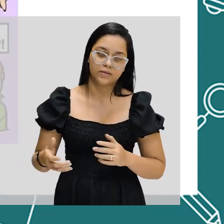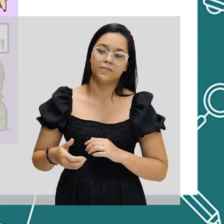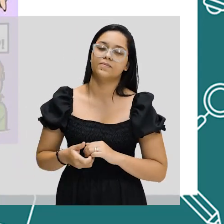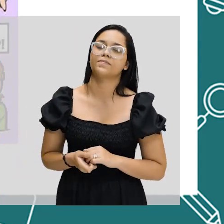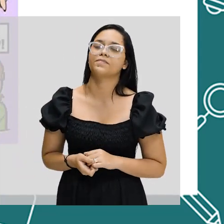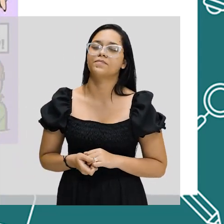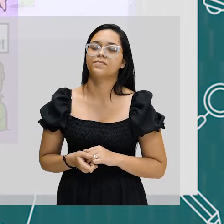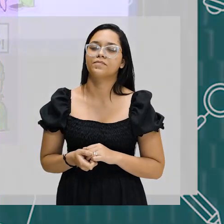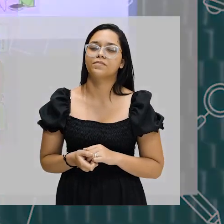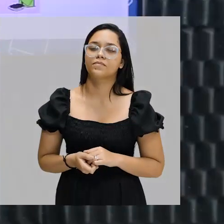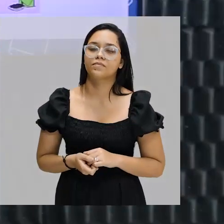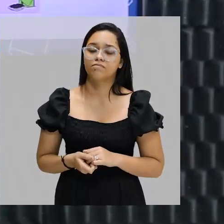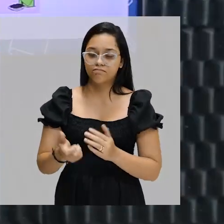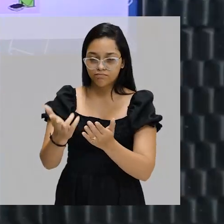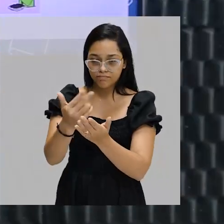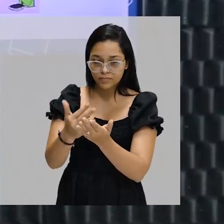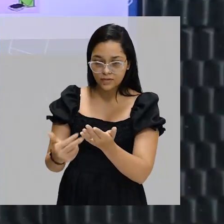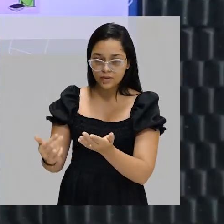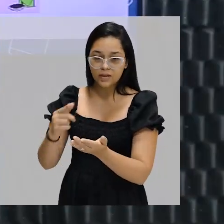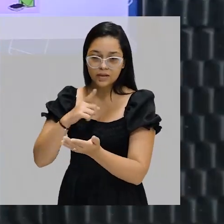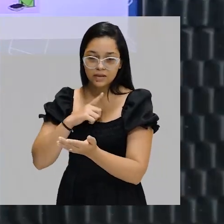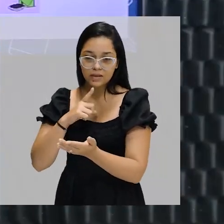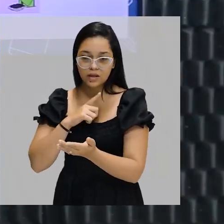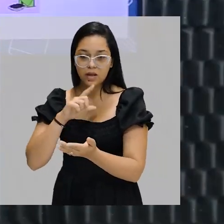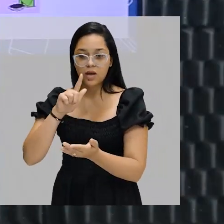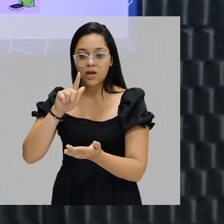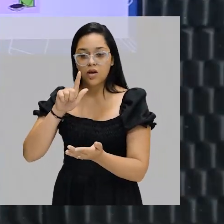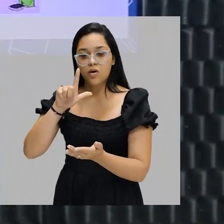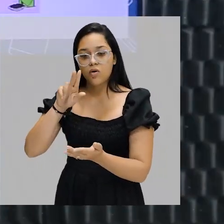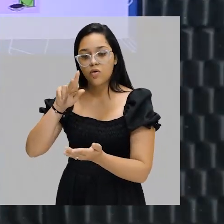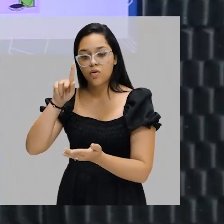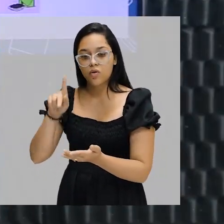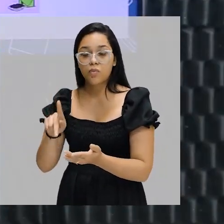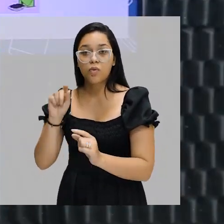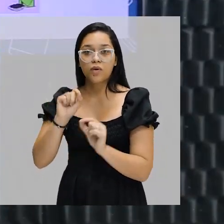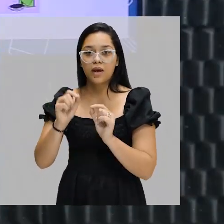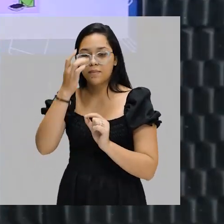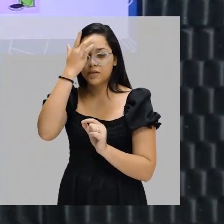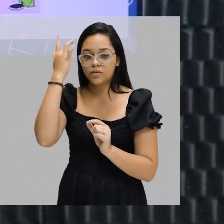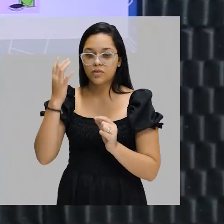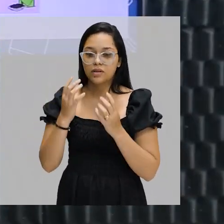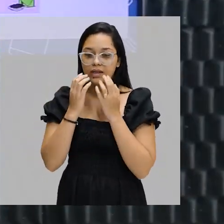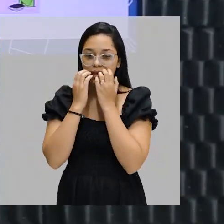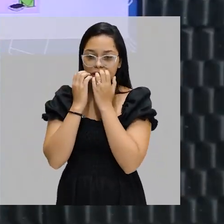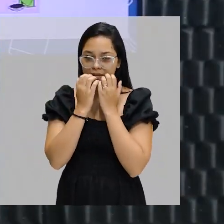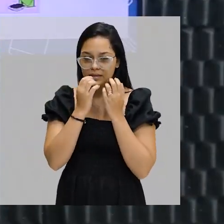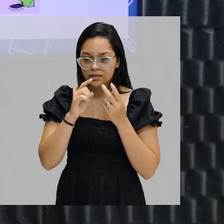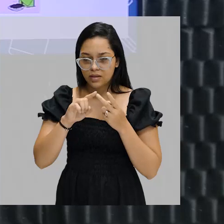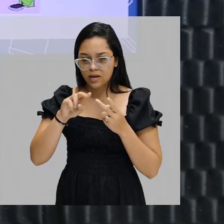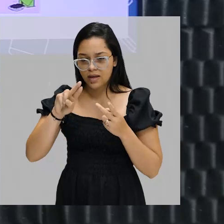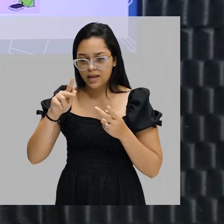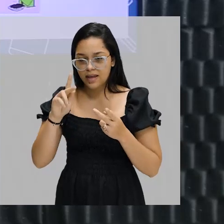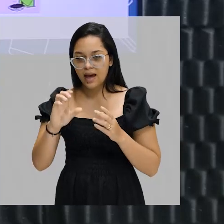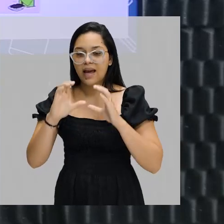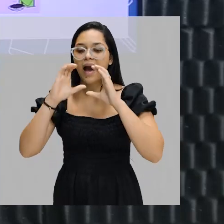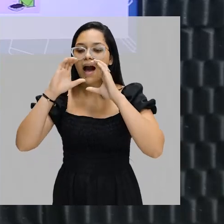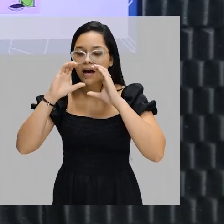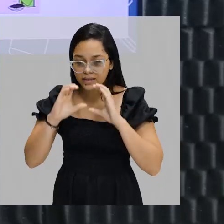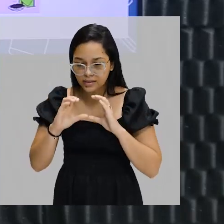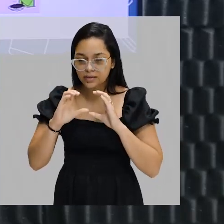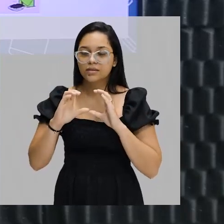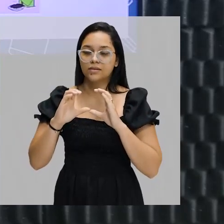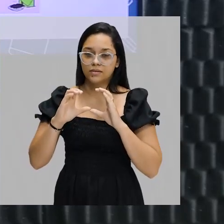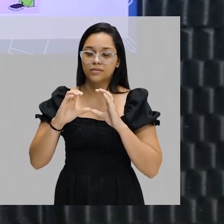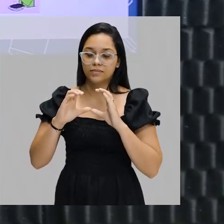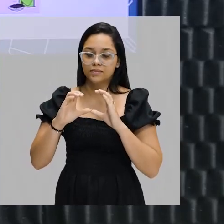é cartoons aí eu tenho o grupo que significa quando a pessoa engole o nhoque Quando a pessoa morre alguma coisa